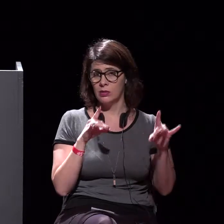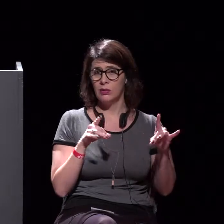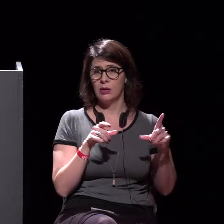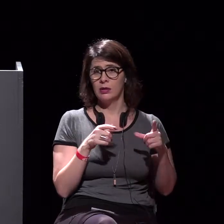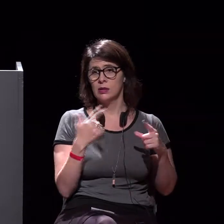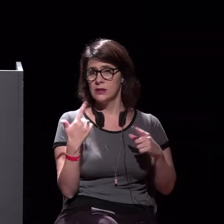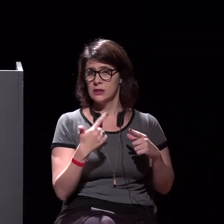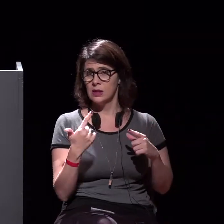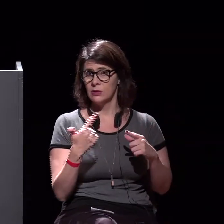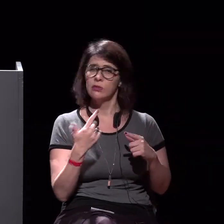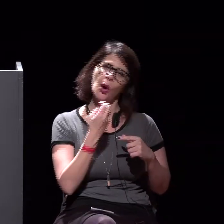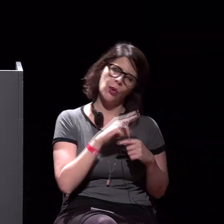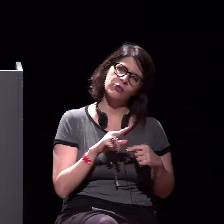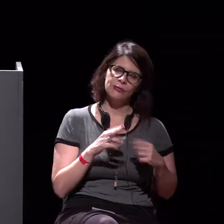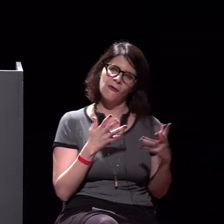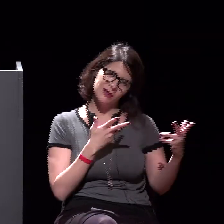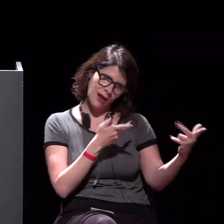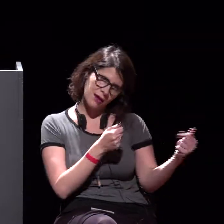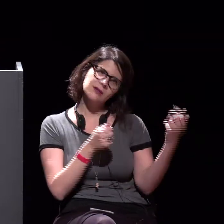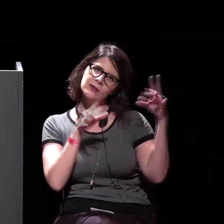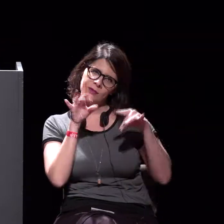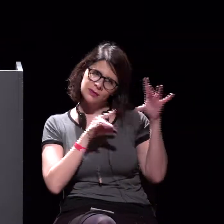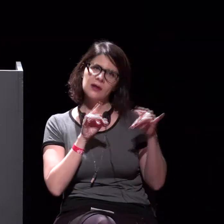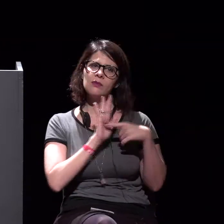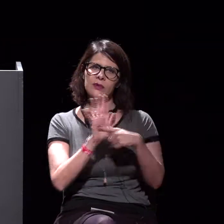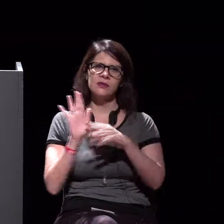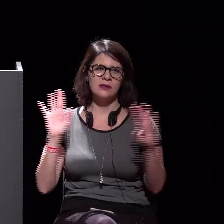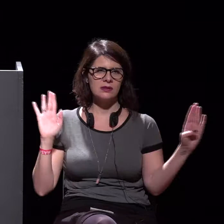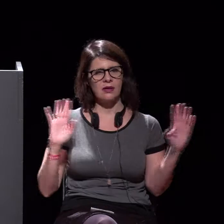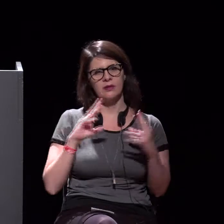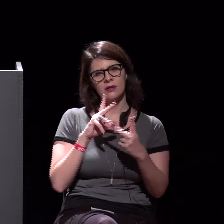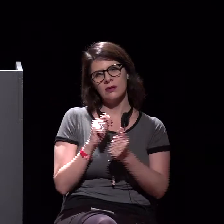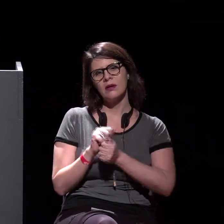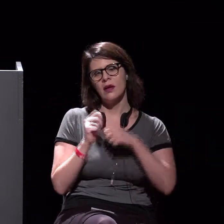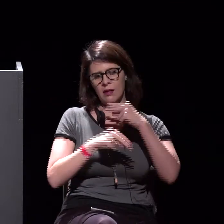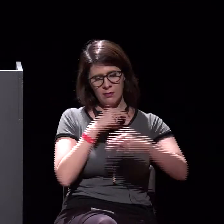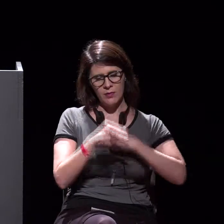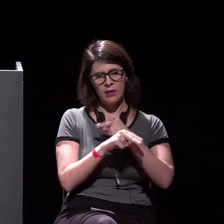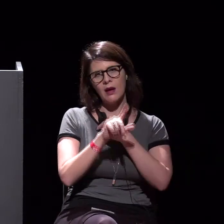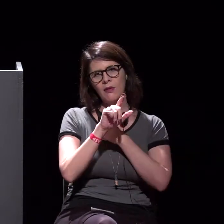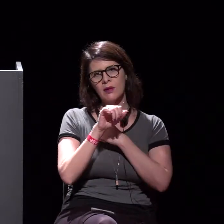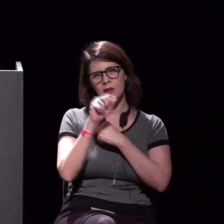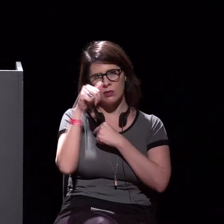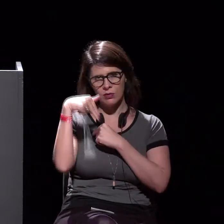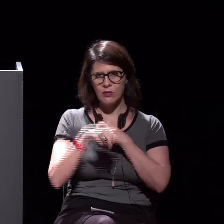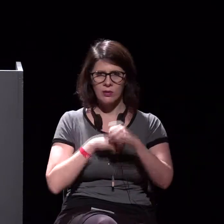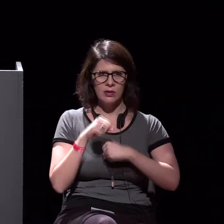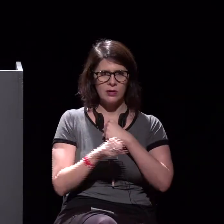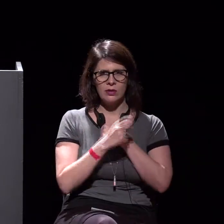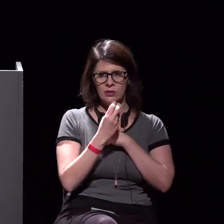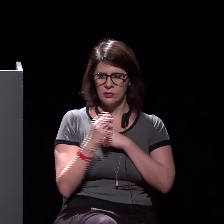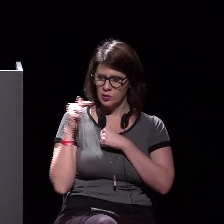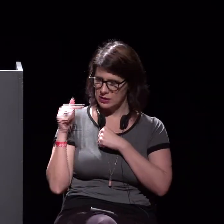ou curadora convidada de exposições internacionais, como a Bienal de Lyon, em 2007, Inside San